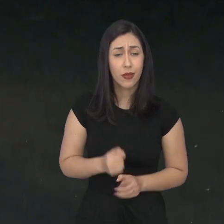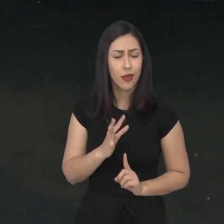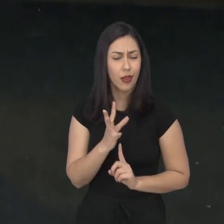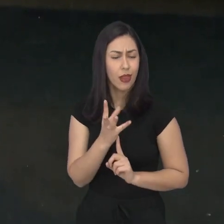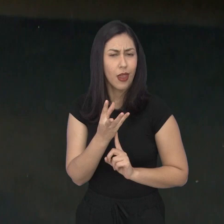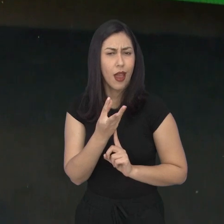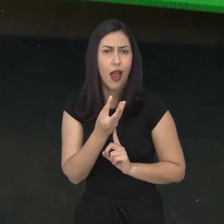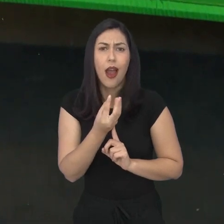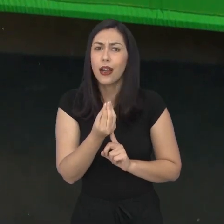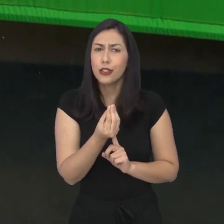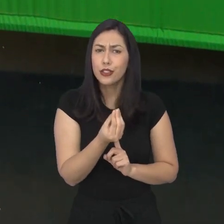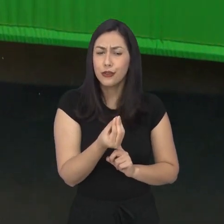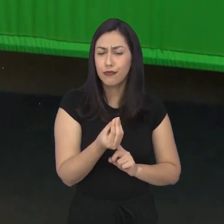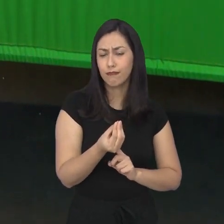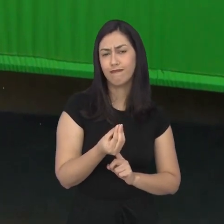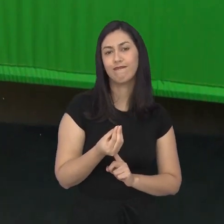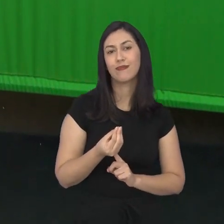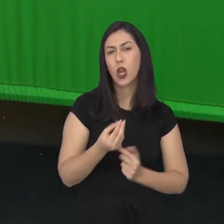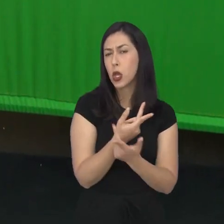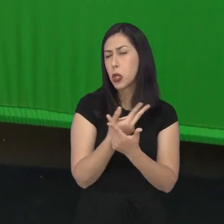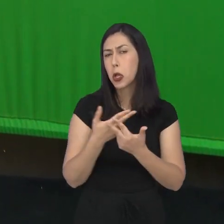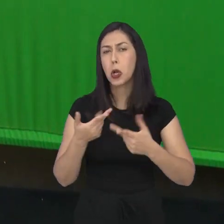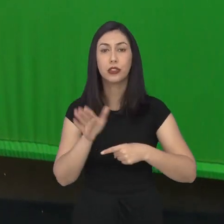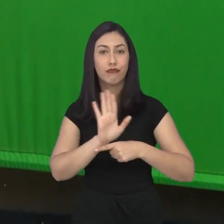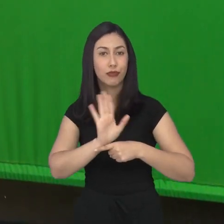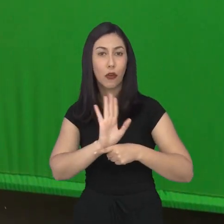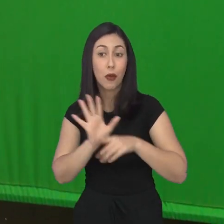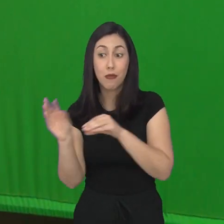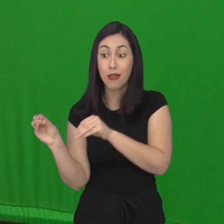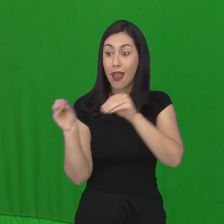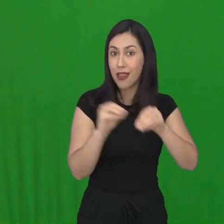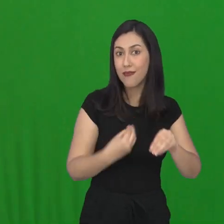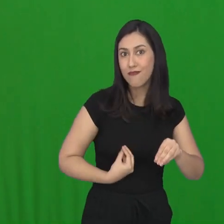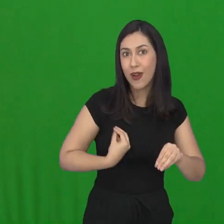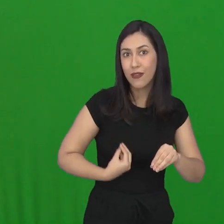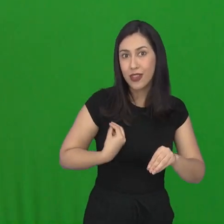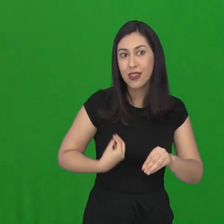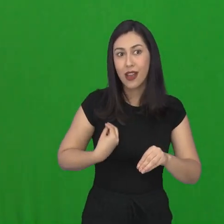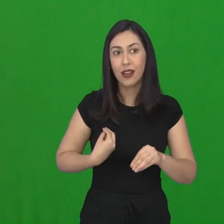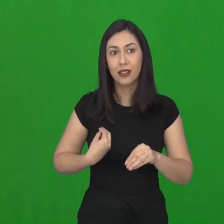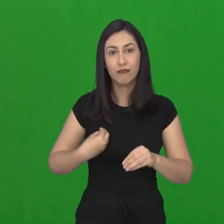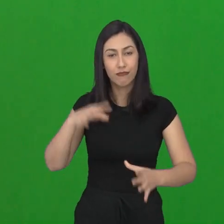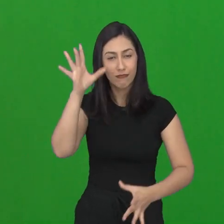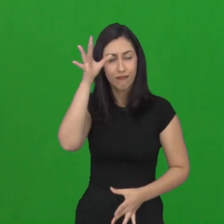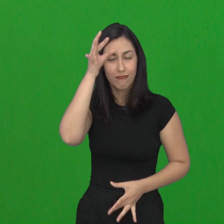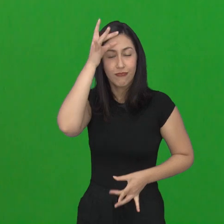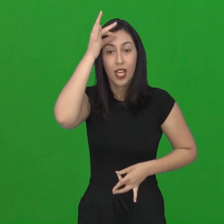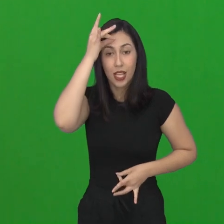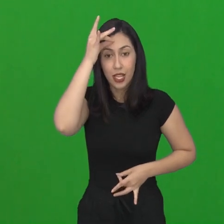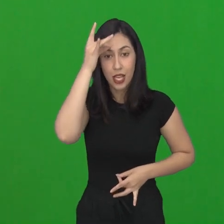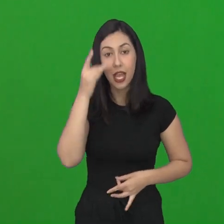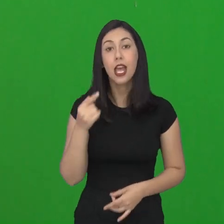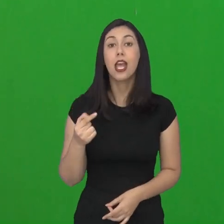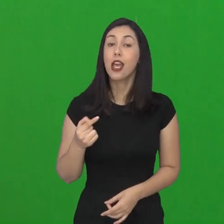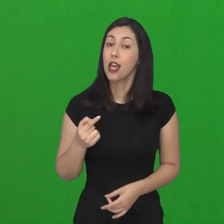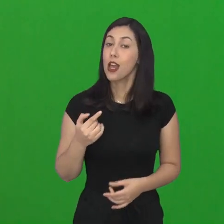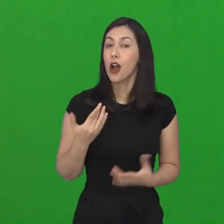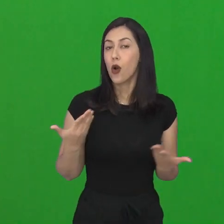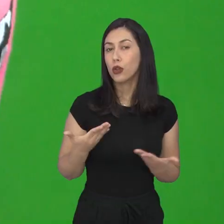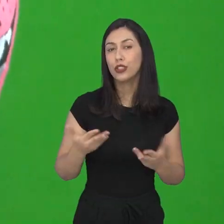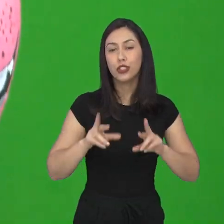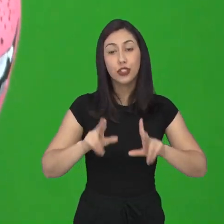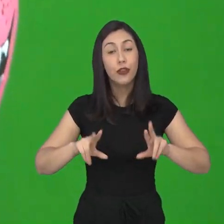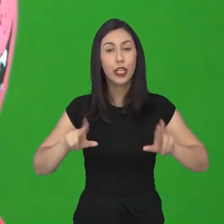A arte de trazer a ficção para o mundo real. Esse é o cosplay, paixão do James há 7 anos. Mas hoje a identidade é